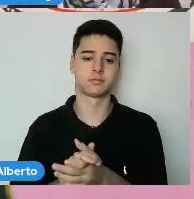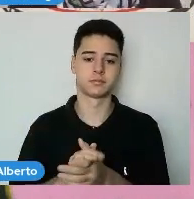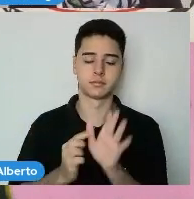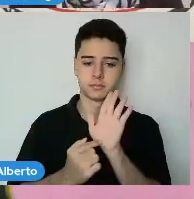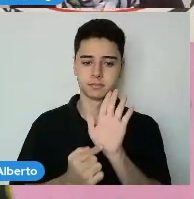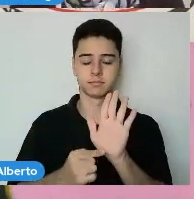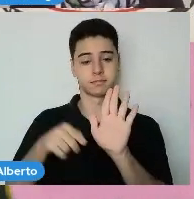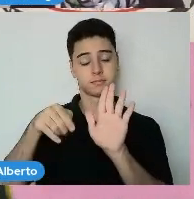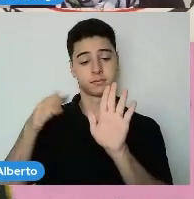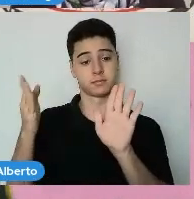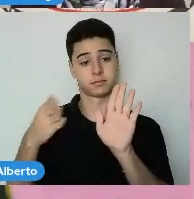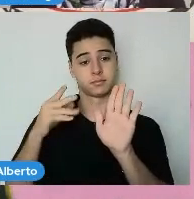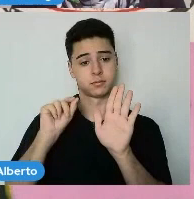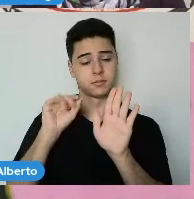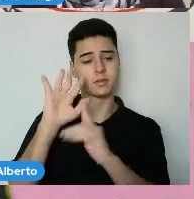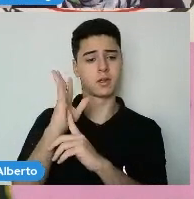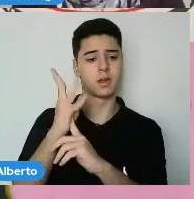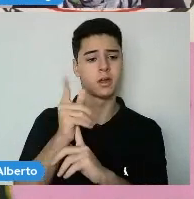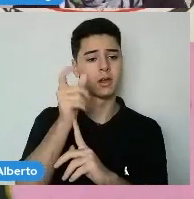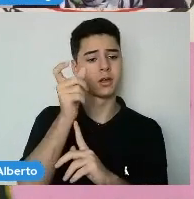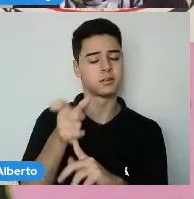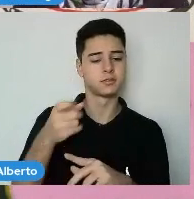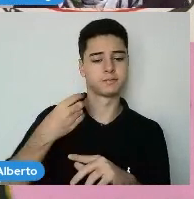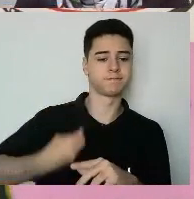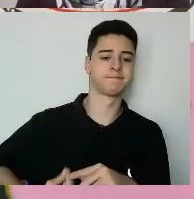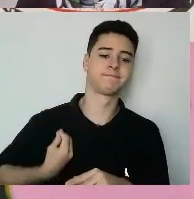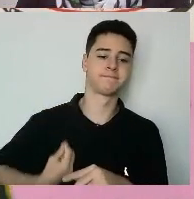retratada aí chama A Artista Está Presente.